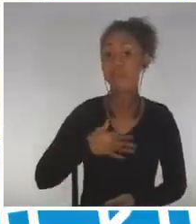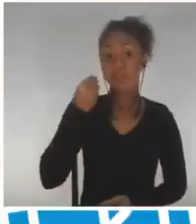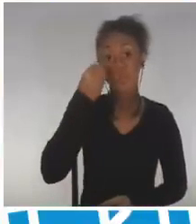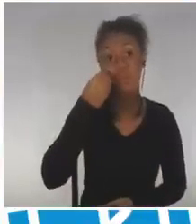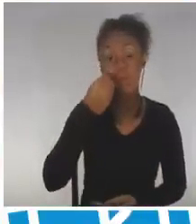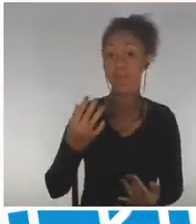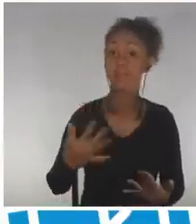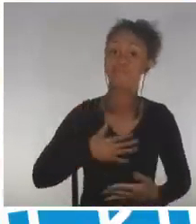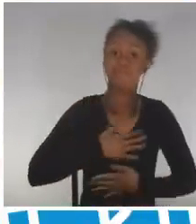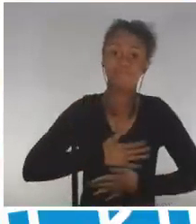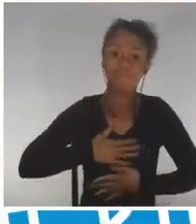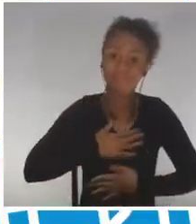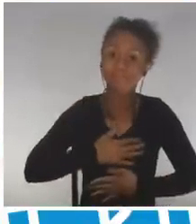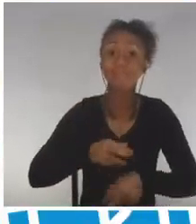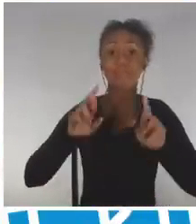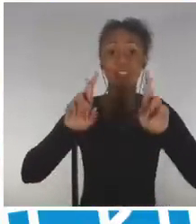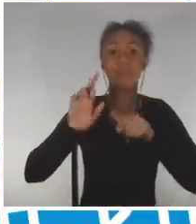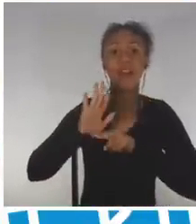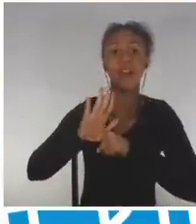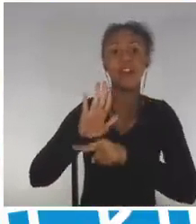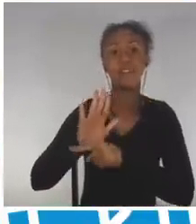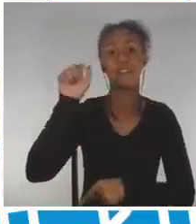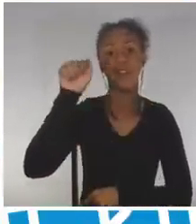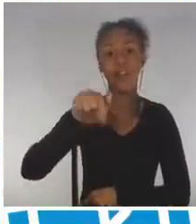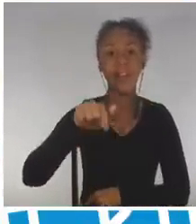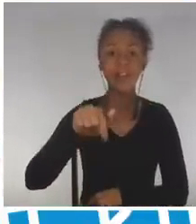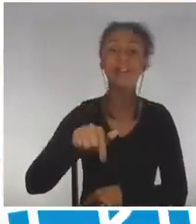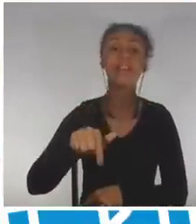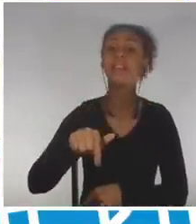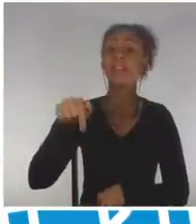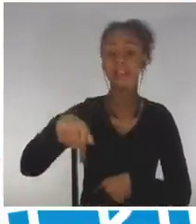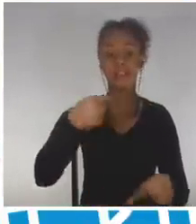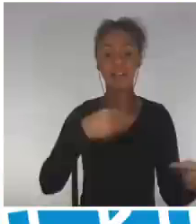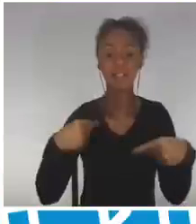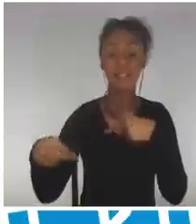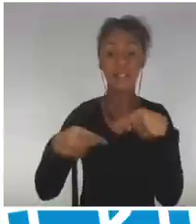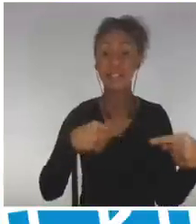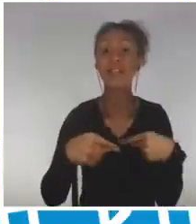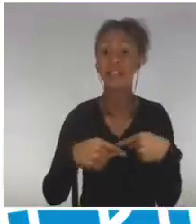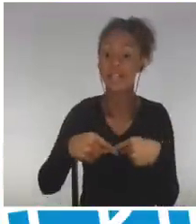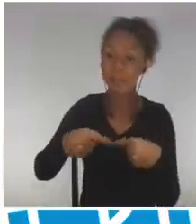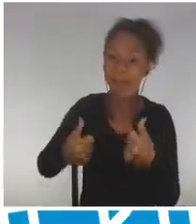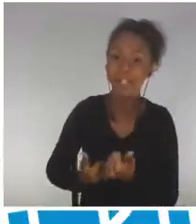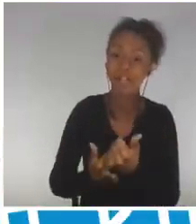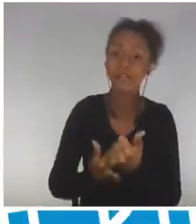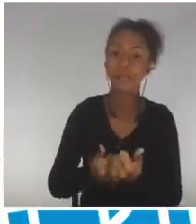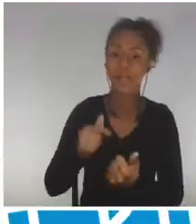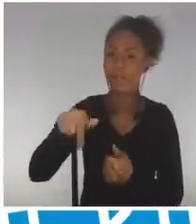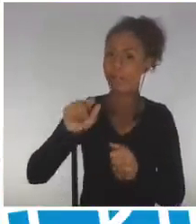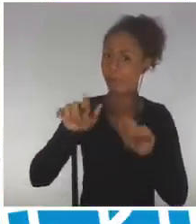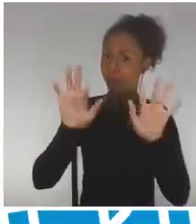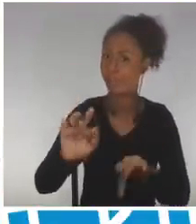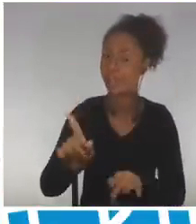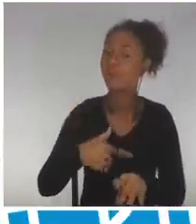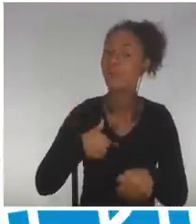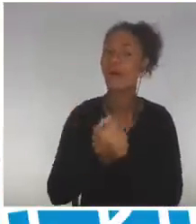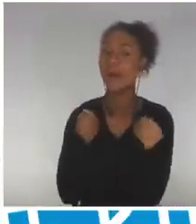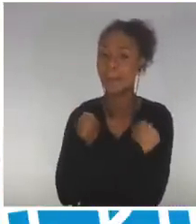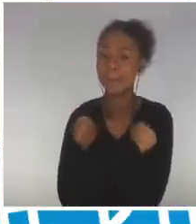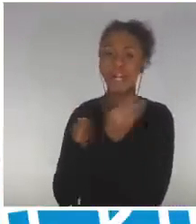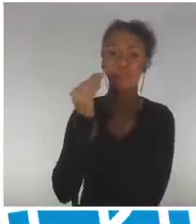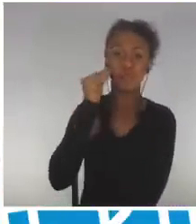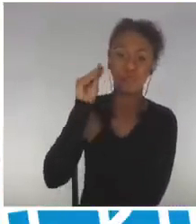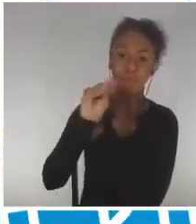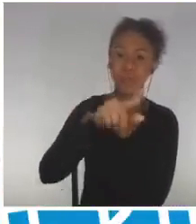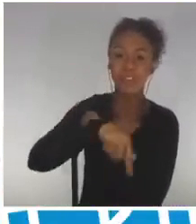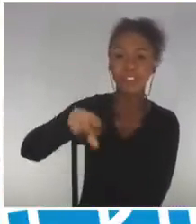gente possa ter contribuído para enriquecer esse debate, que não se encerra aqui, tá bom? Um abraço, um beijo carinhoso a todos que nos assistem, tá